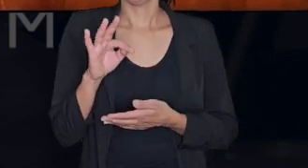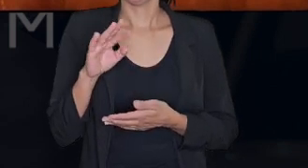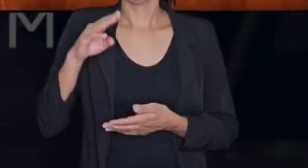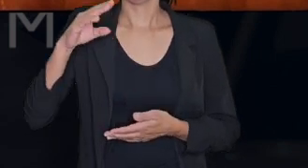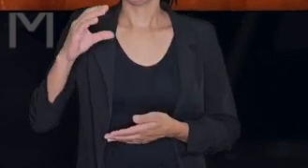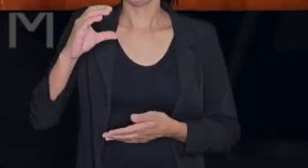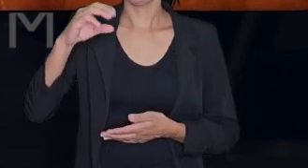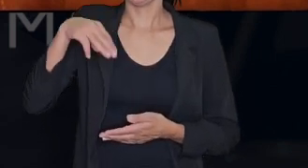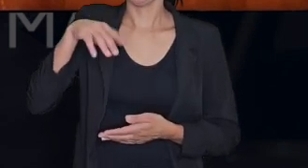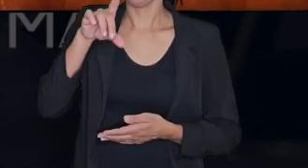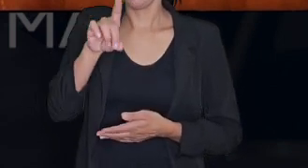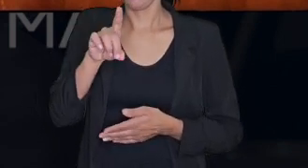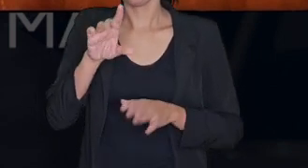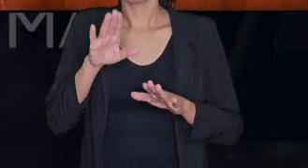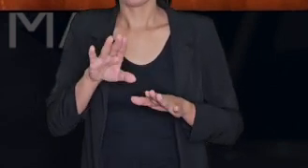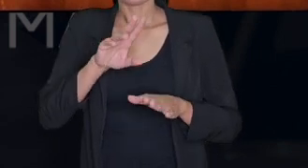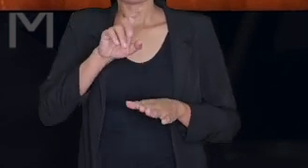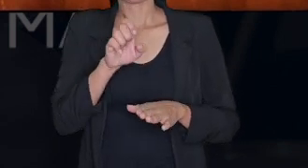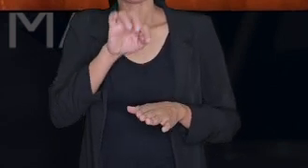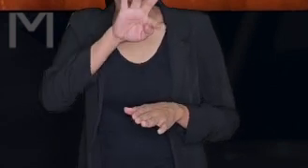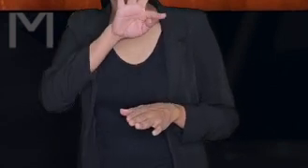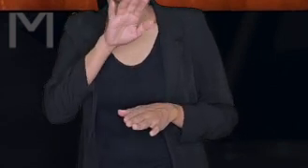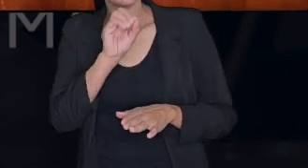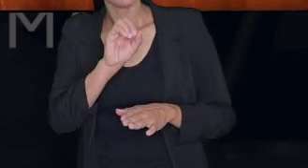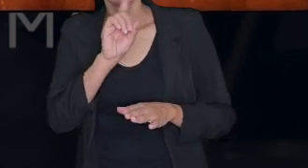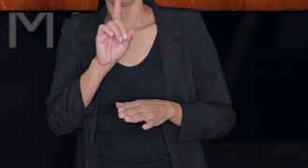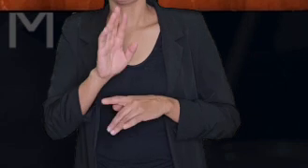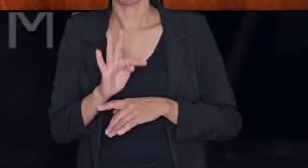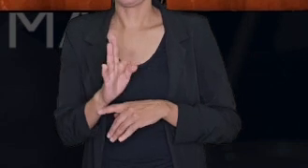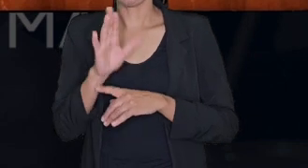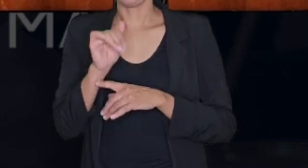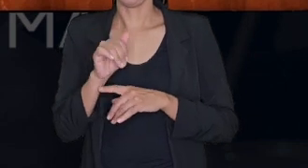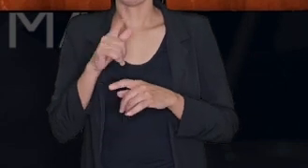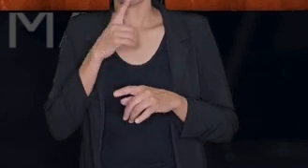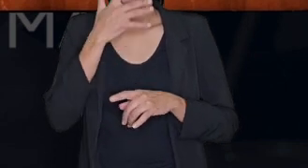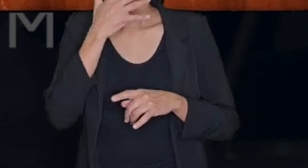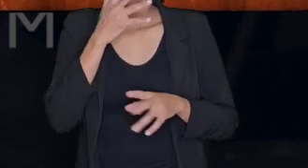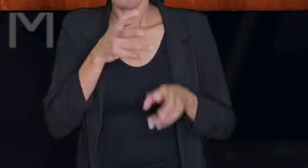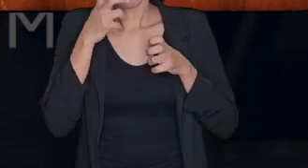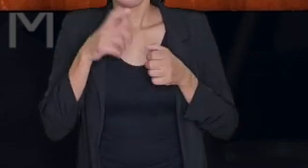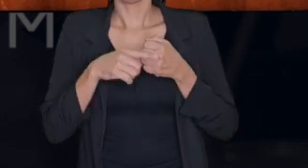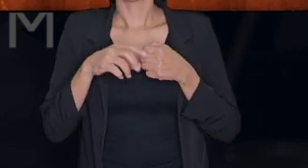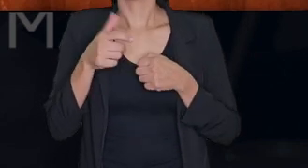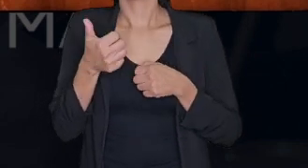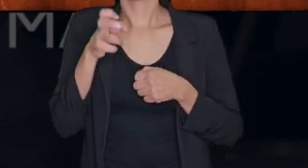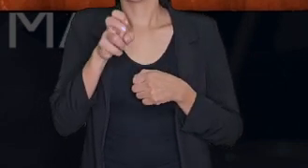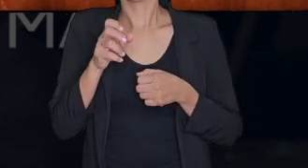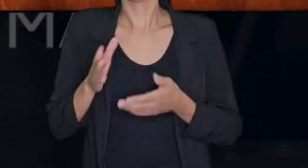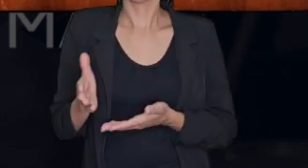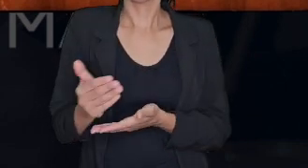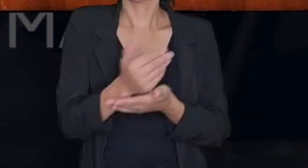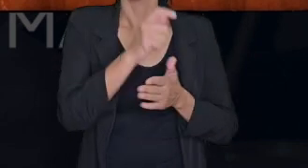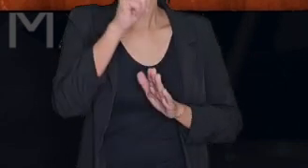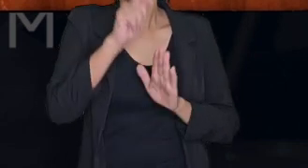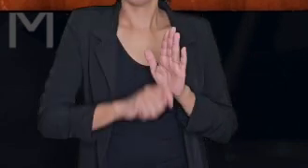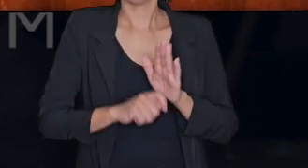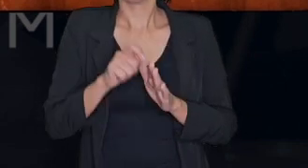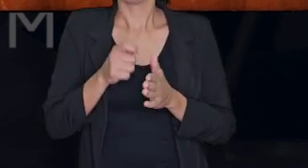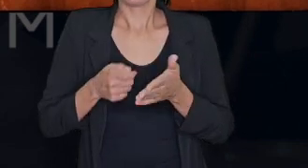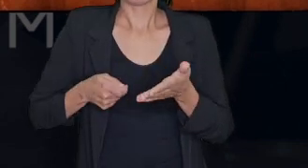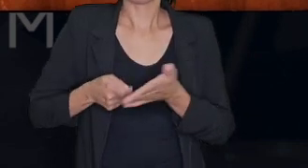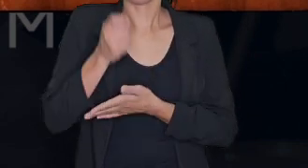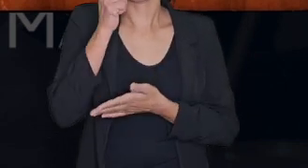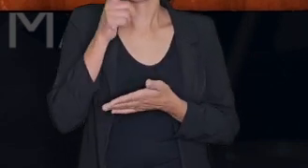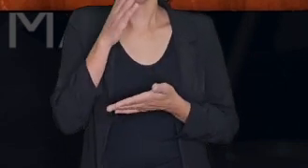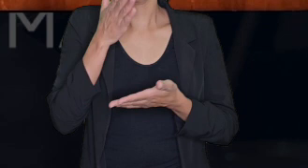para o recolhimento do ITCMD. Isso no judicial. No extrajudicial, não. Tabelião é neurótico, artigo 15. O